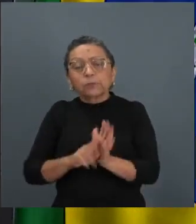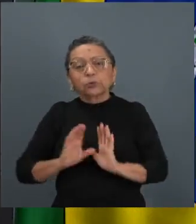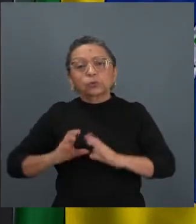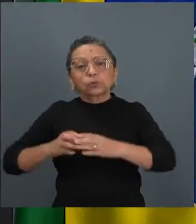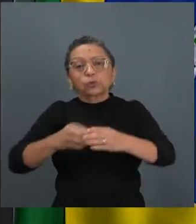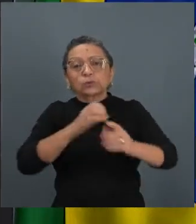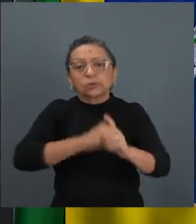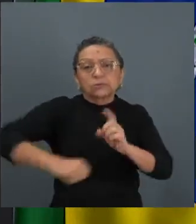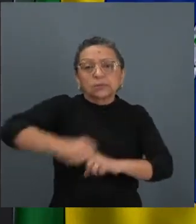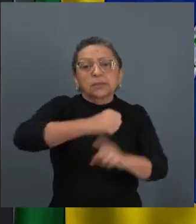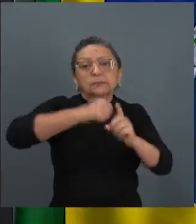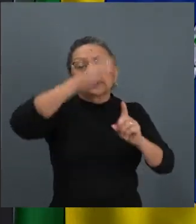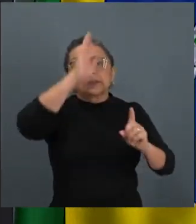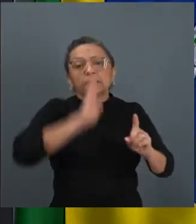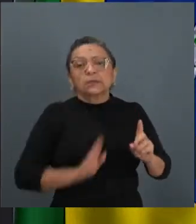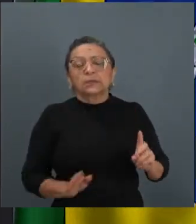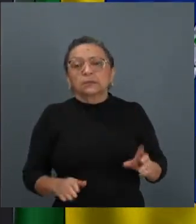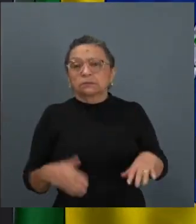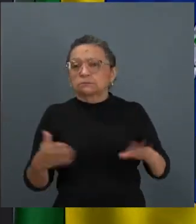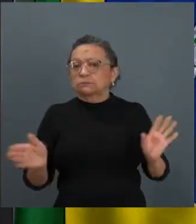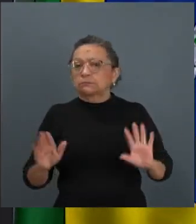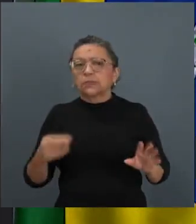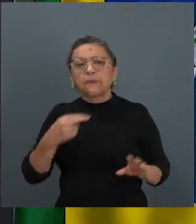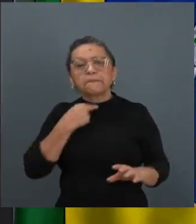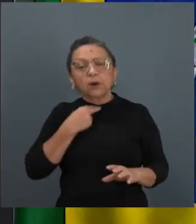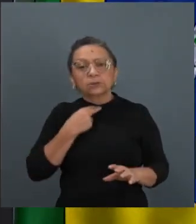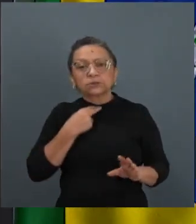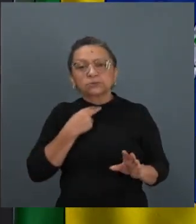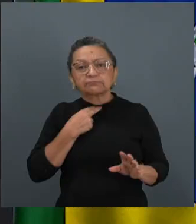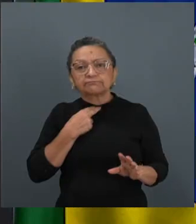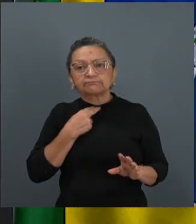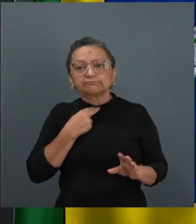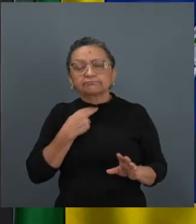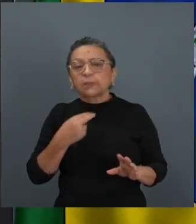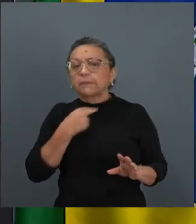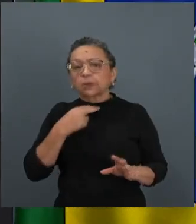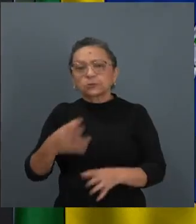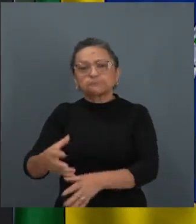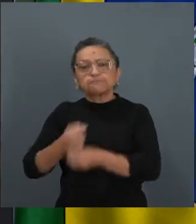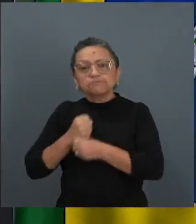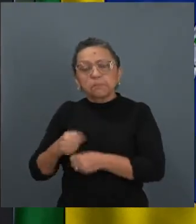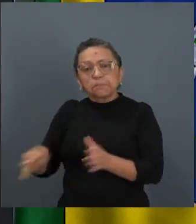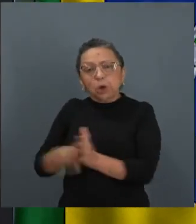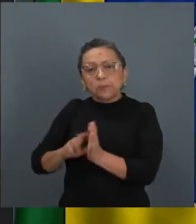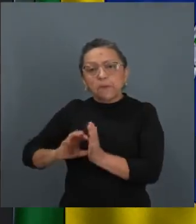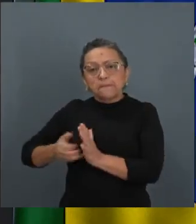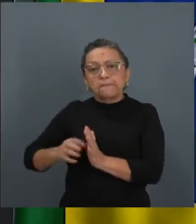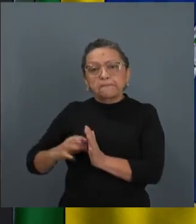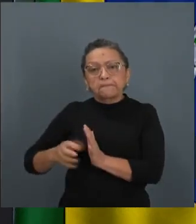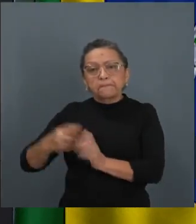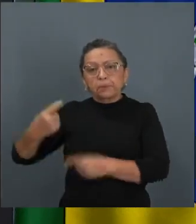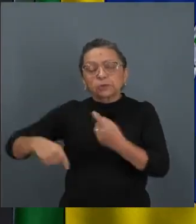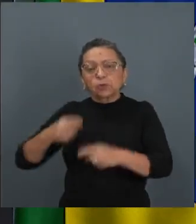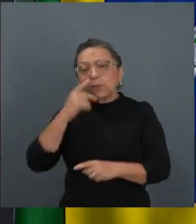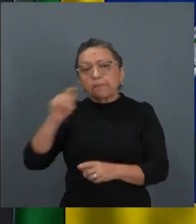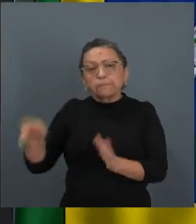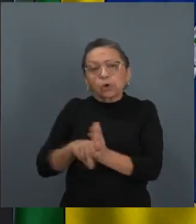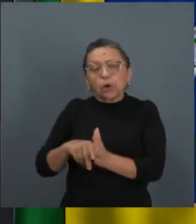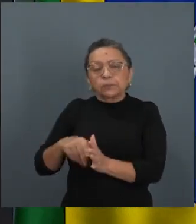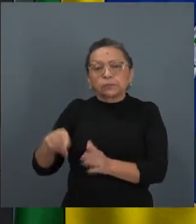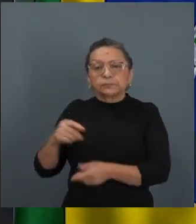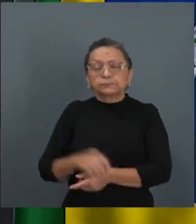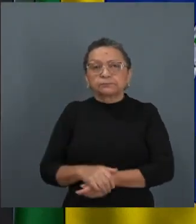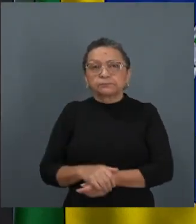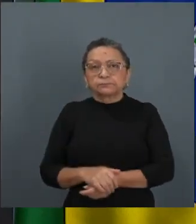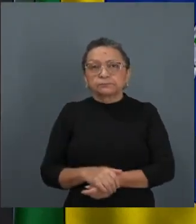da sociedade brasileira e não podem nem devem ser apropriadas por um partido político como objeto de